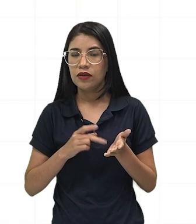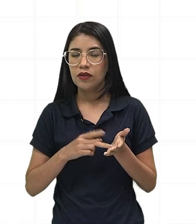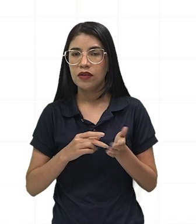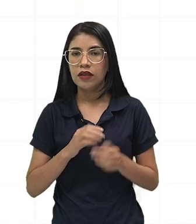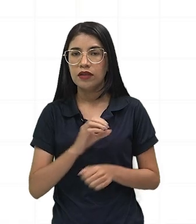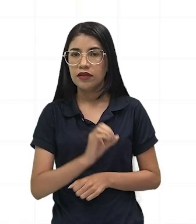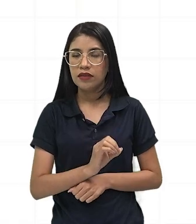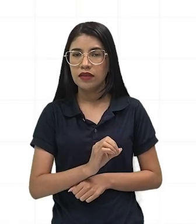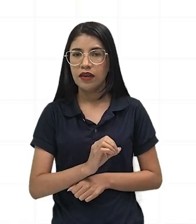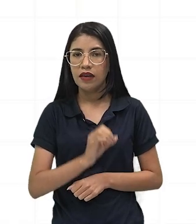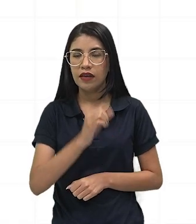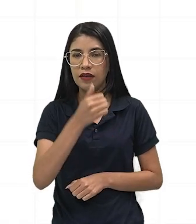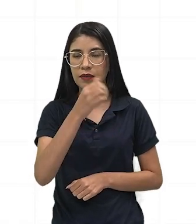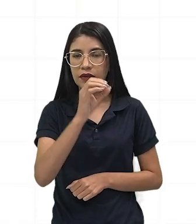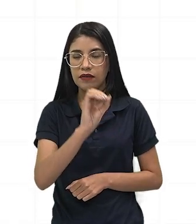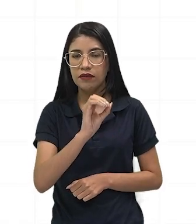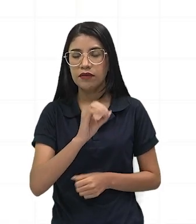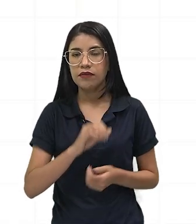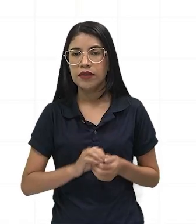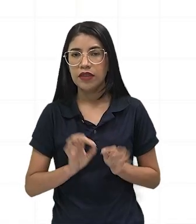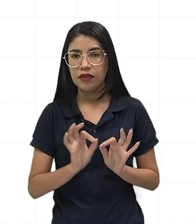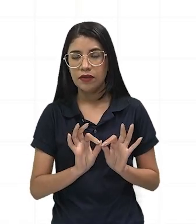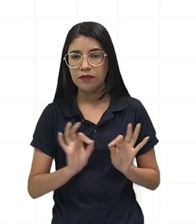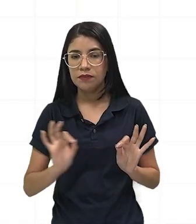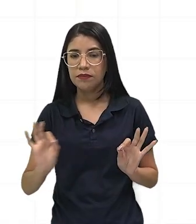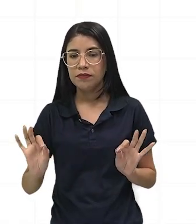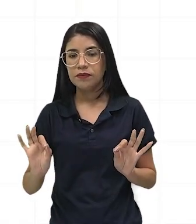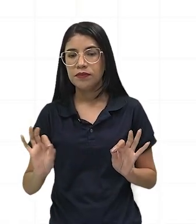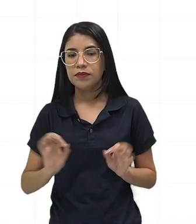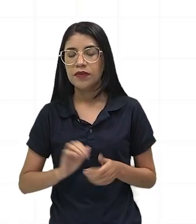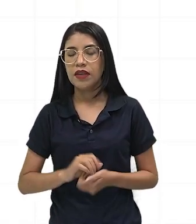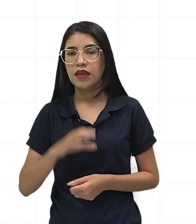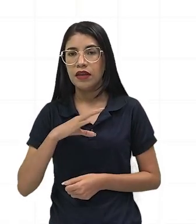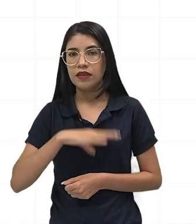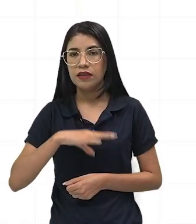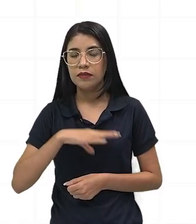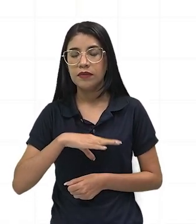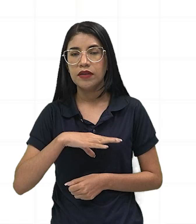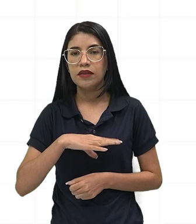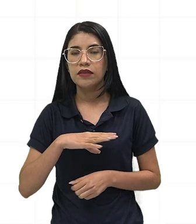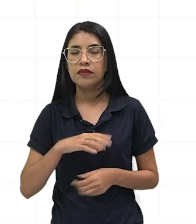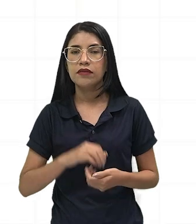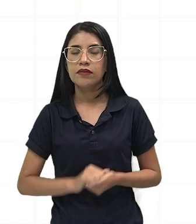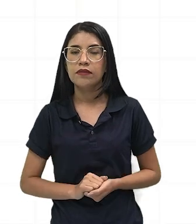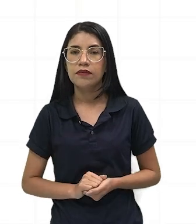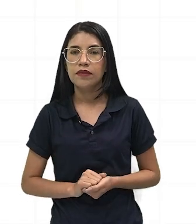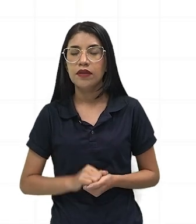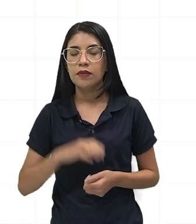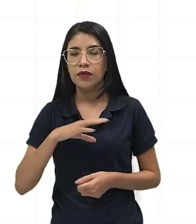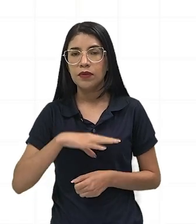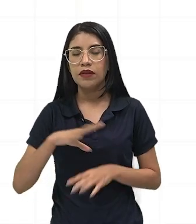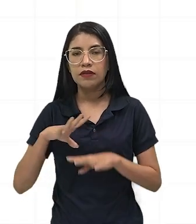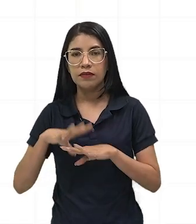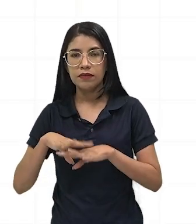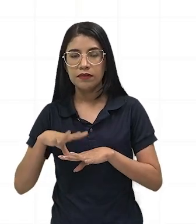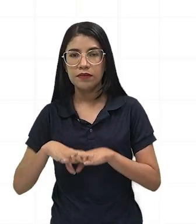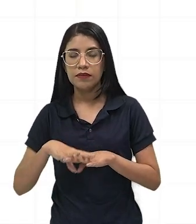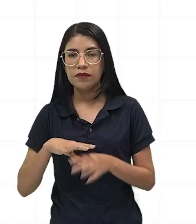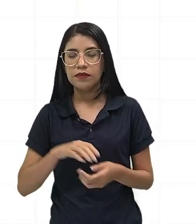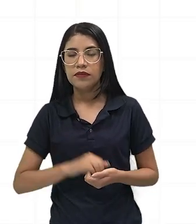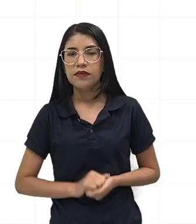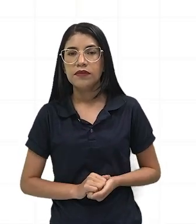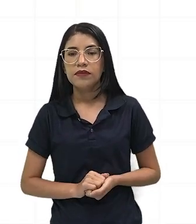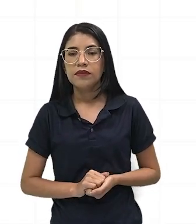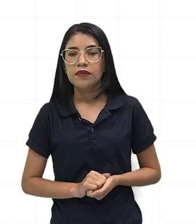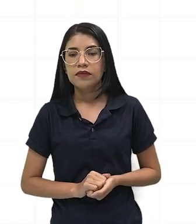notas. Na horizontal, os componentes curriculares aqui,